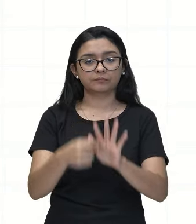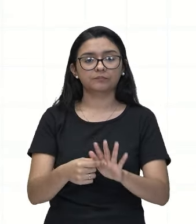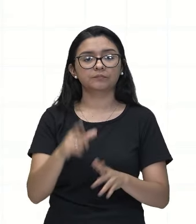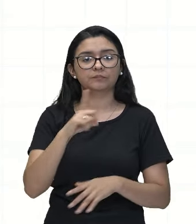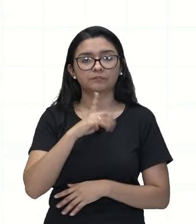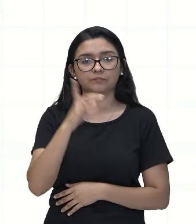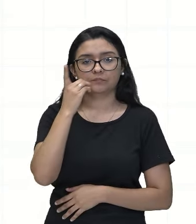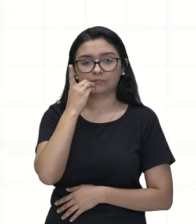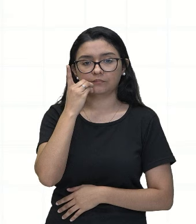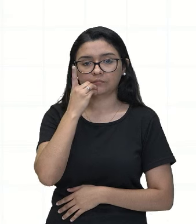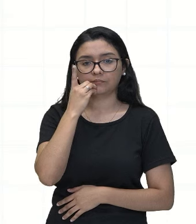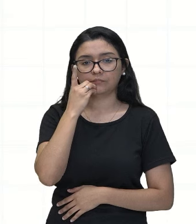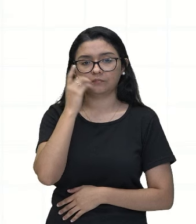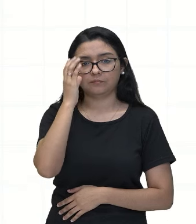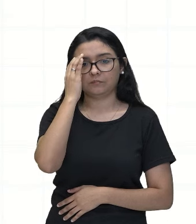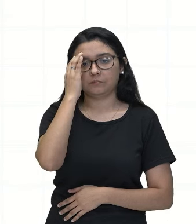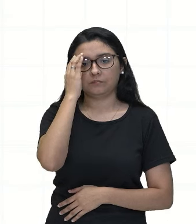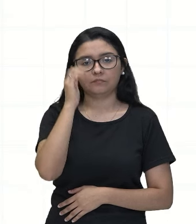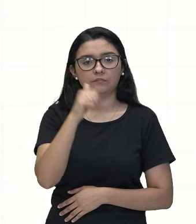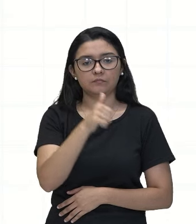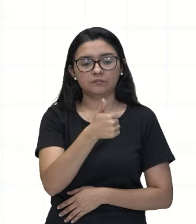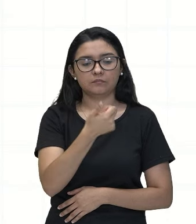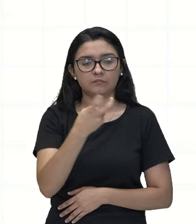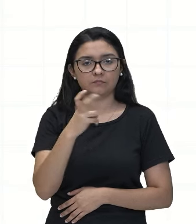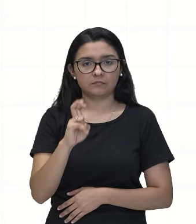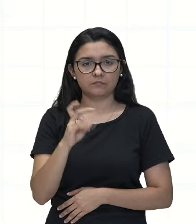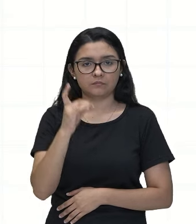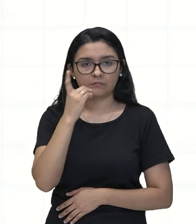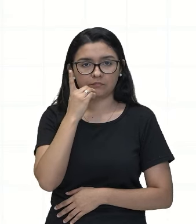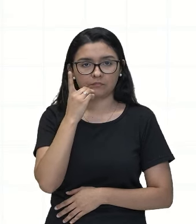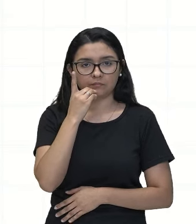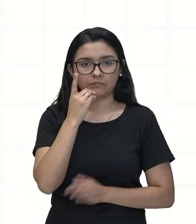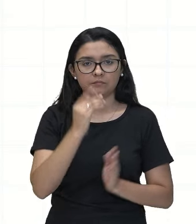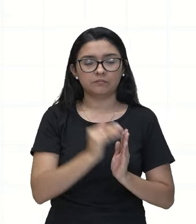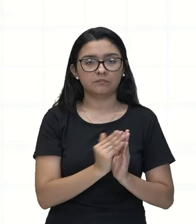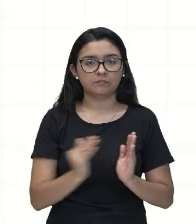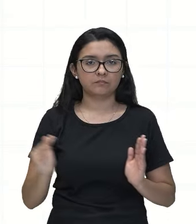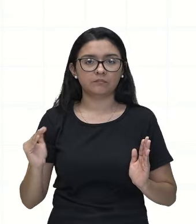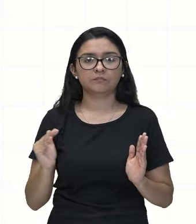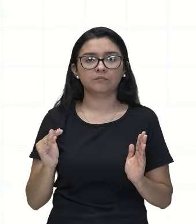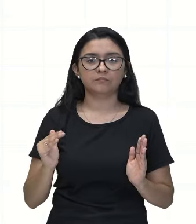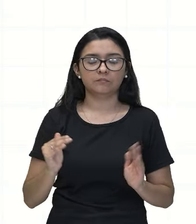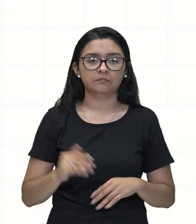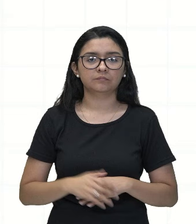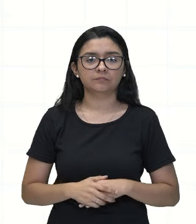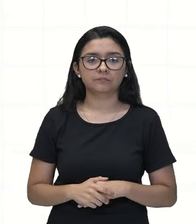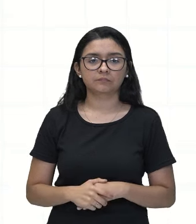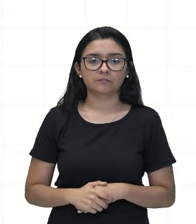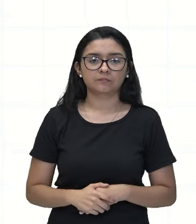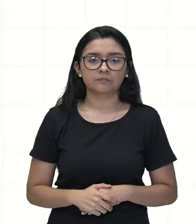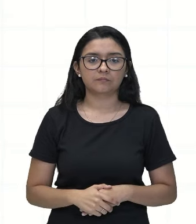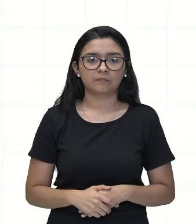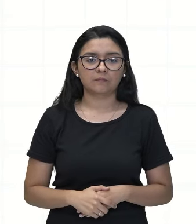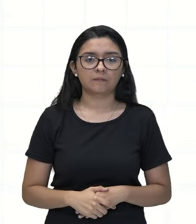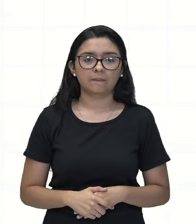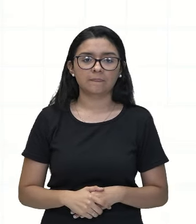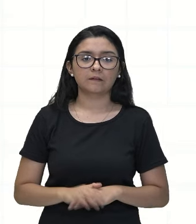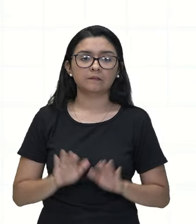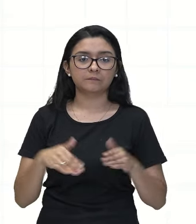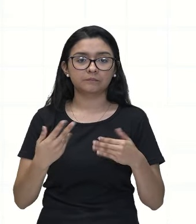dias né temos 15 dias corridos aí ou seja eu tenho mais de um dia então o